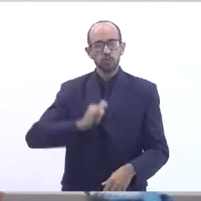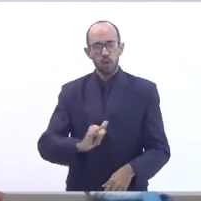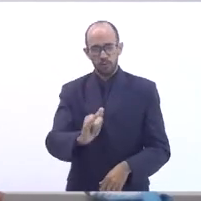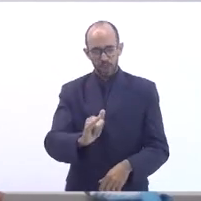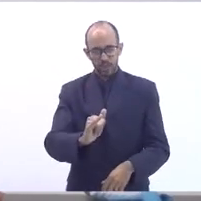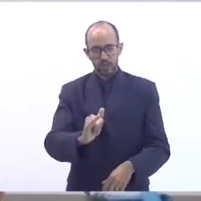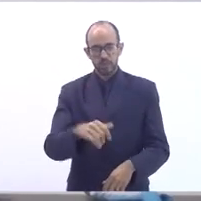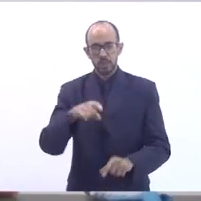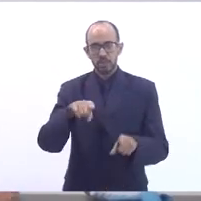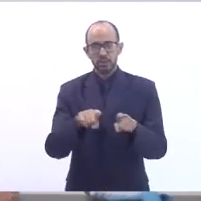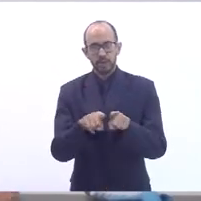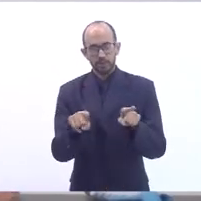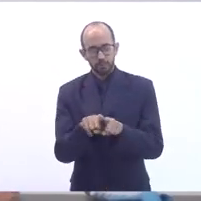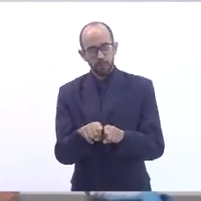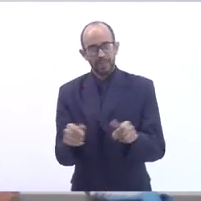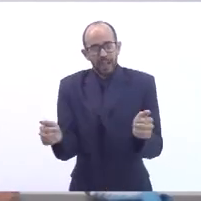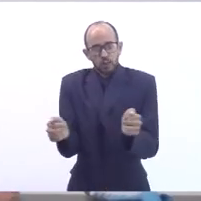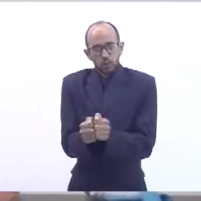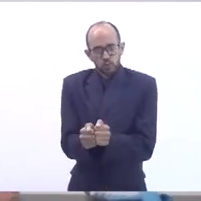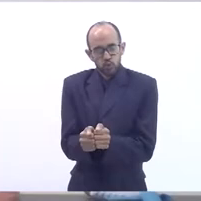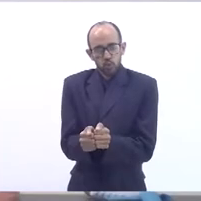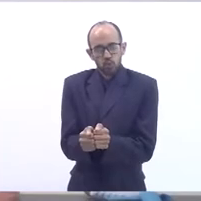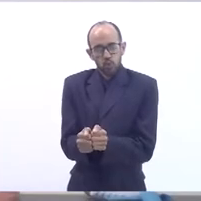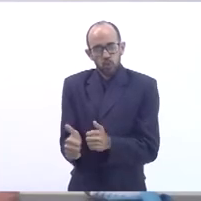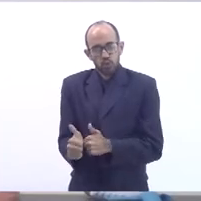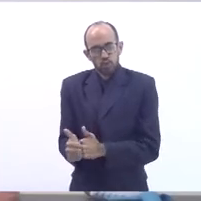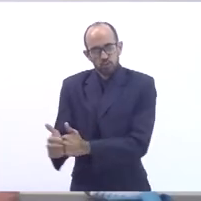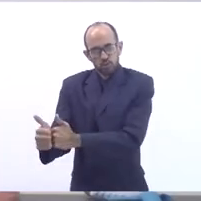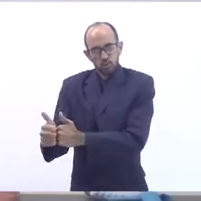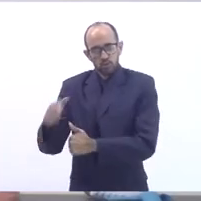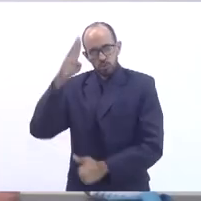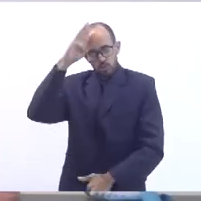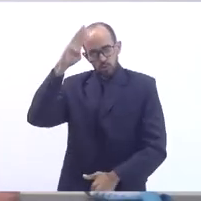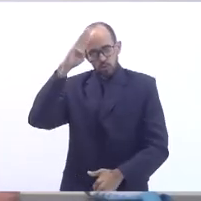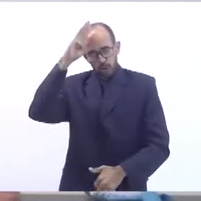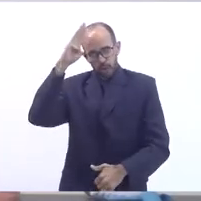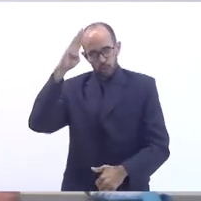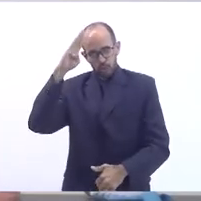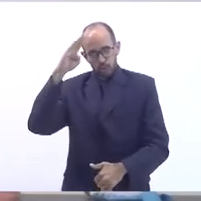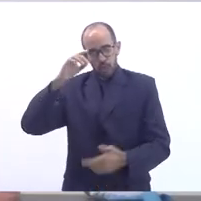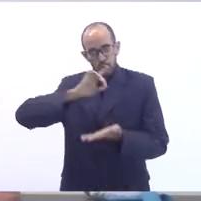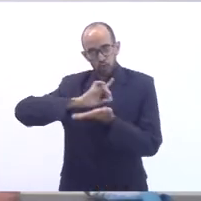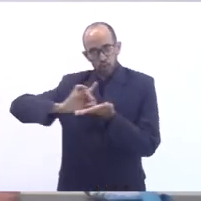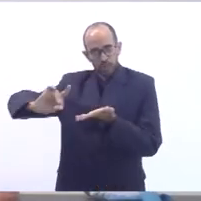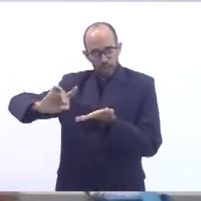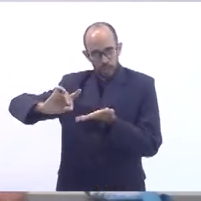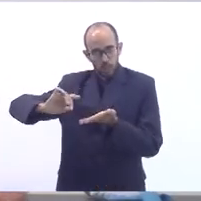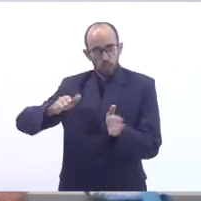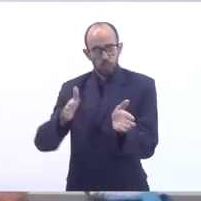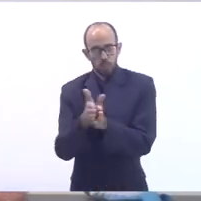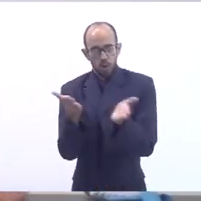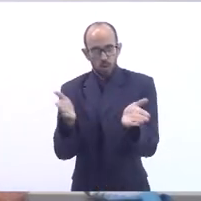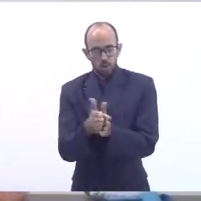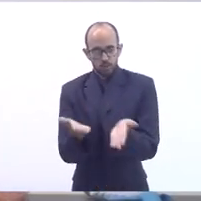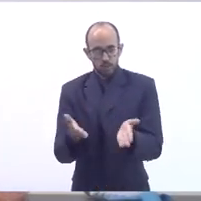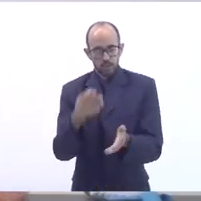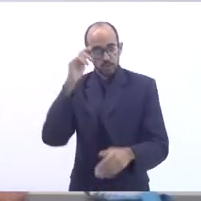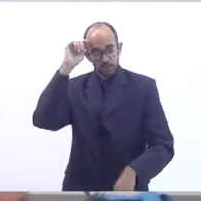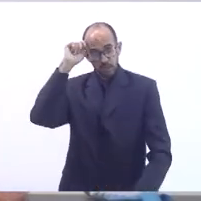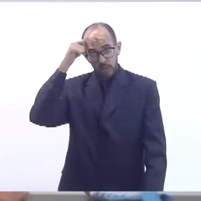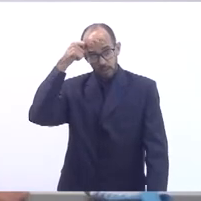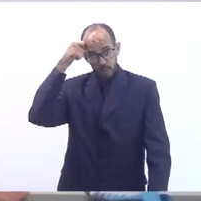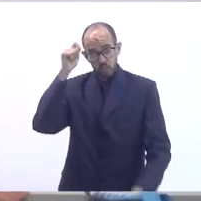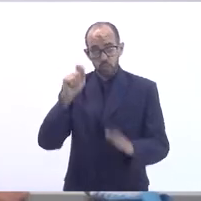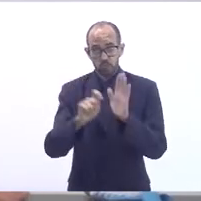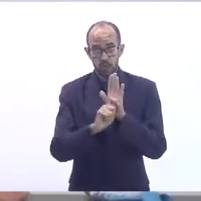Associados Esse bolsonarista é o que eles nos odeiam eles odeiam pobre eles odeiam Preto